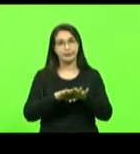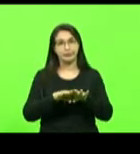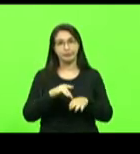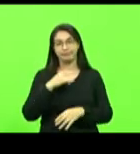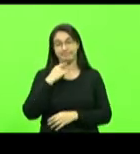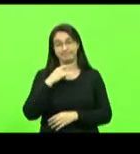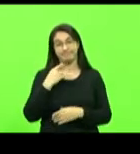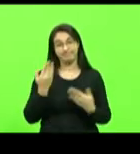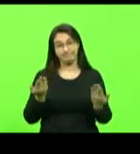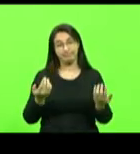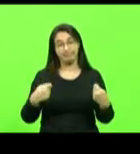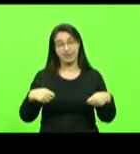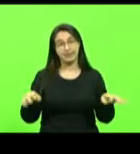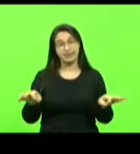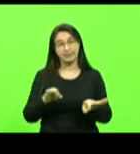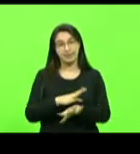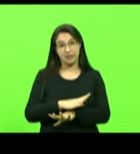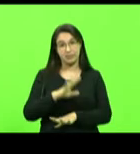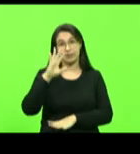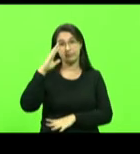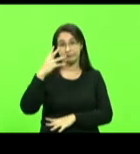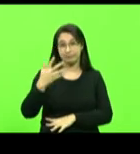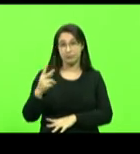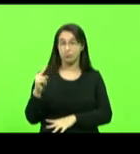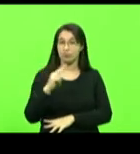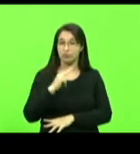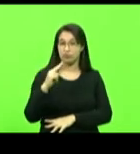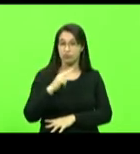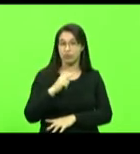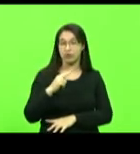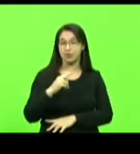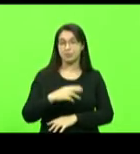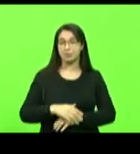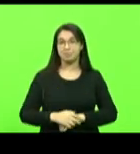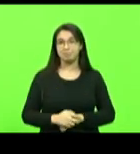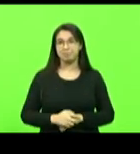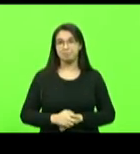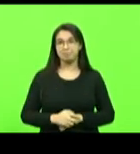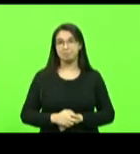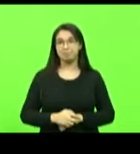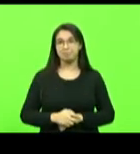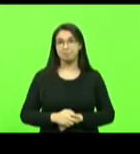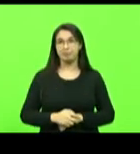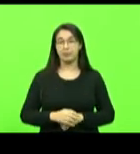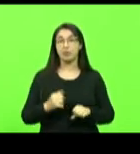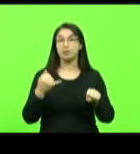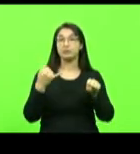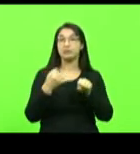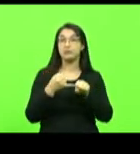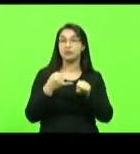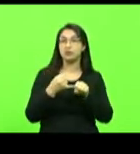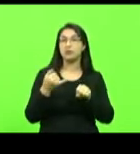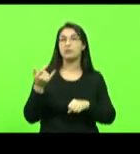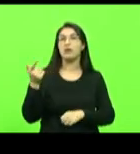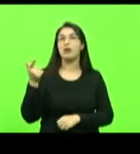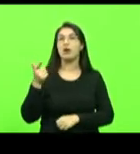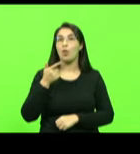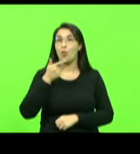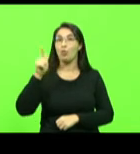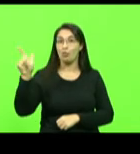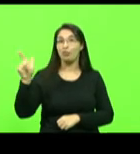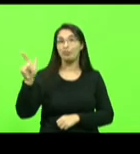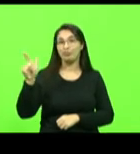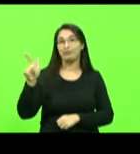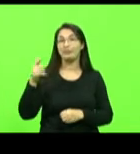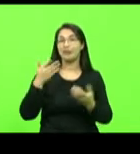Então, chega, precisamos de soluções urgentes para esse problema. O sistema de informação, né? Então, ele é outra necessidade urgente, e